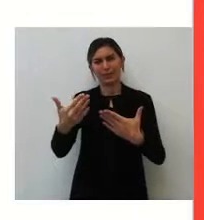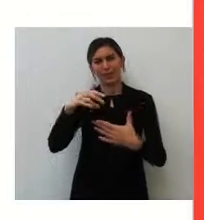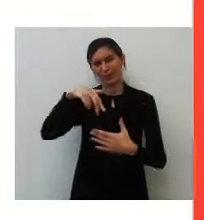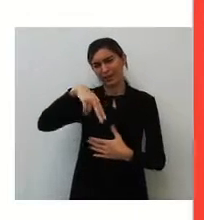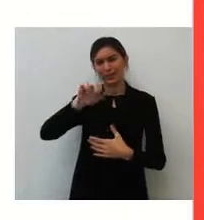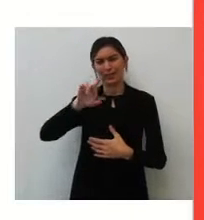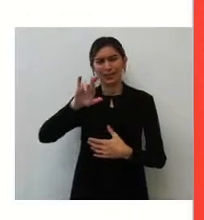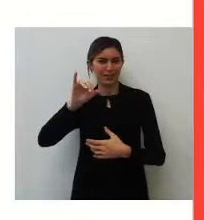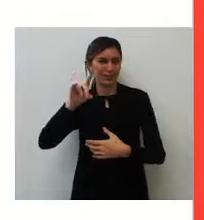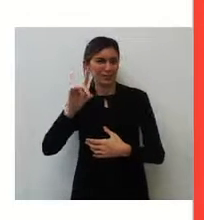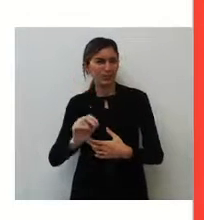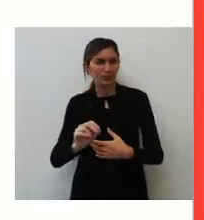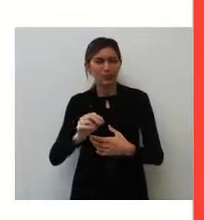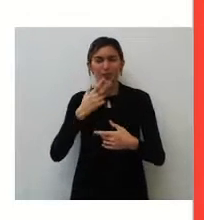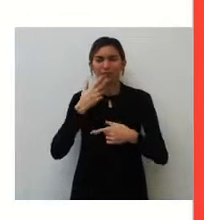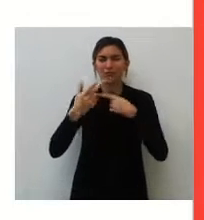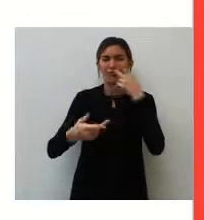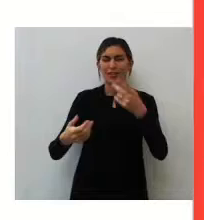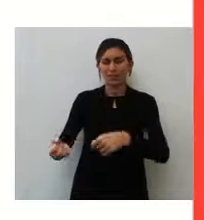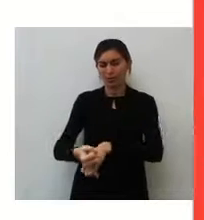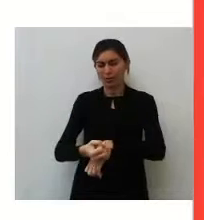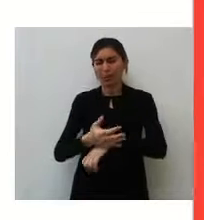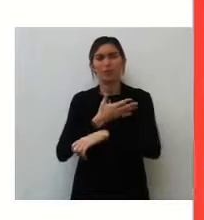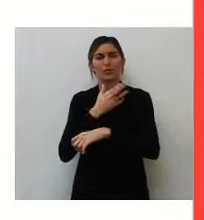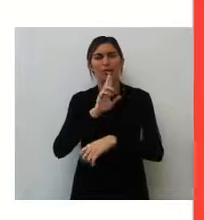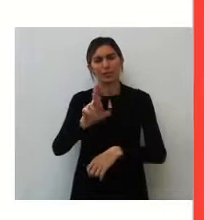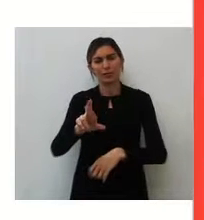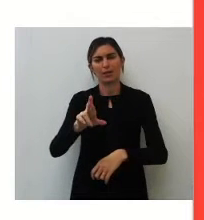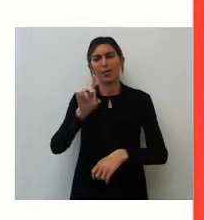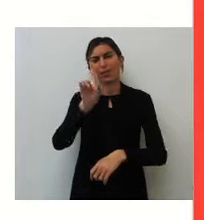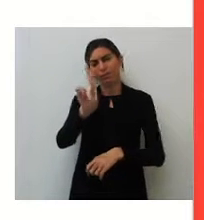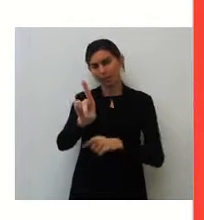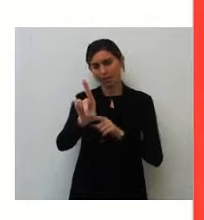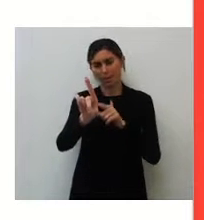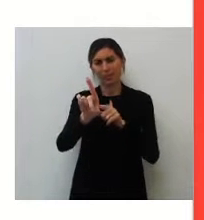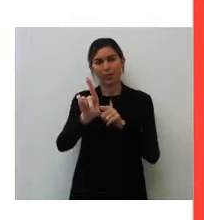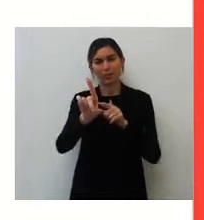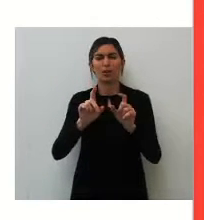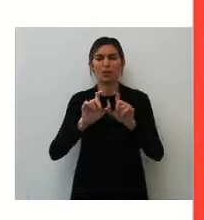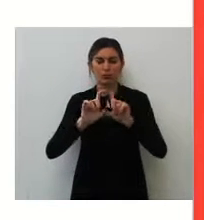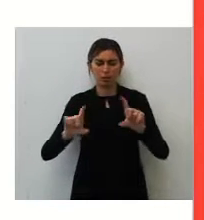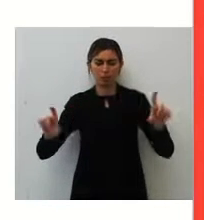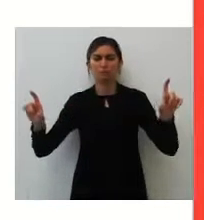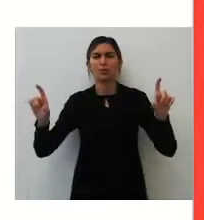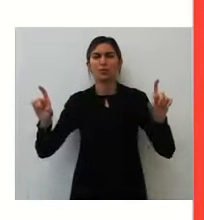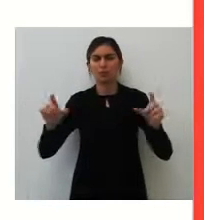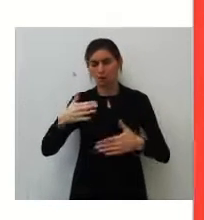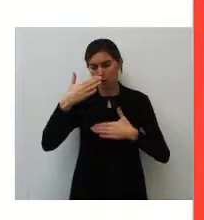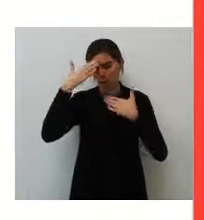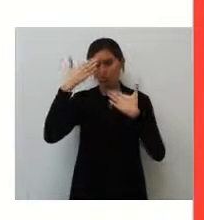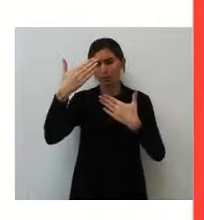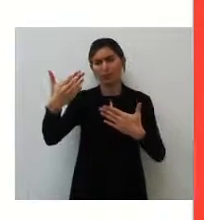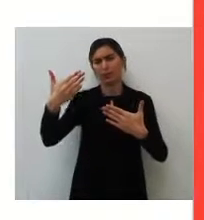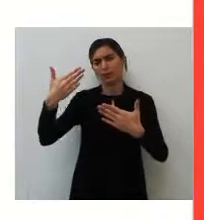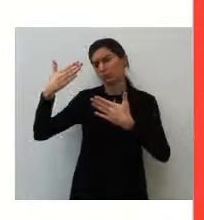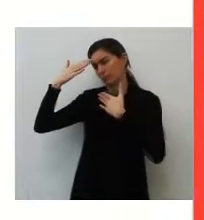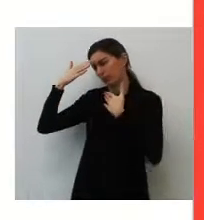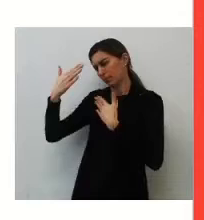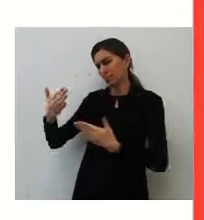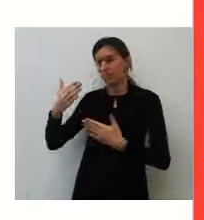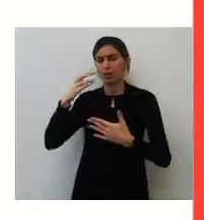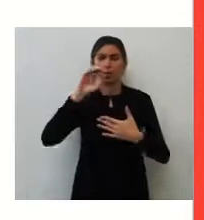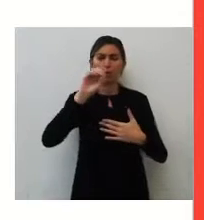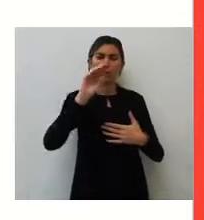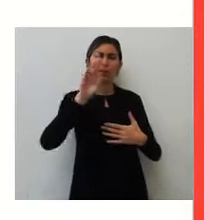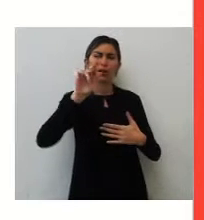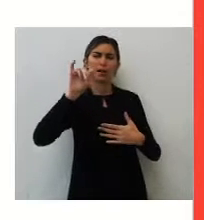querido falou-me emocionada a resposta certa é a letra de pessoal a expressão obrigado obrigada